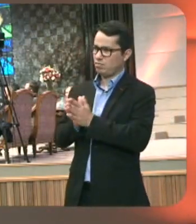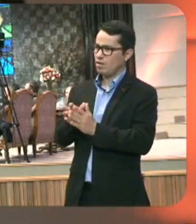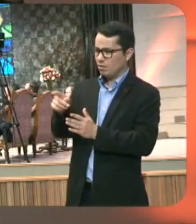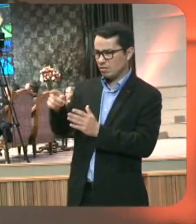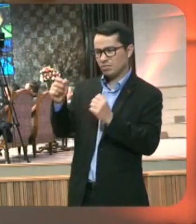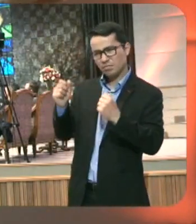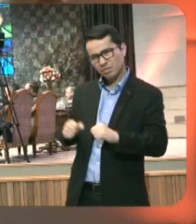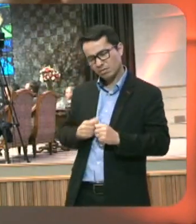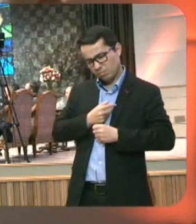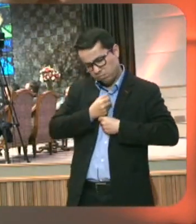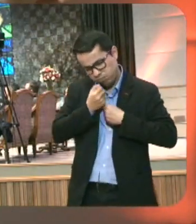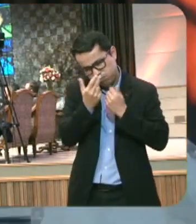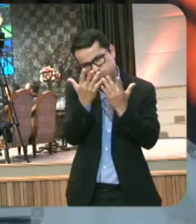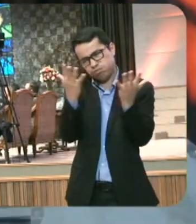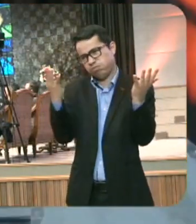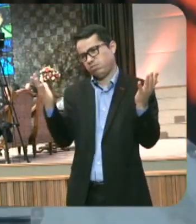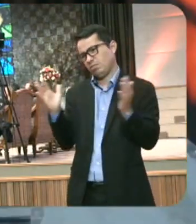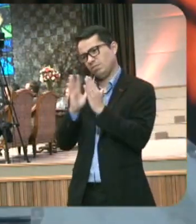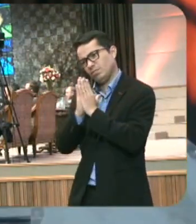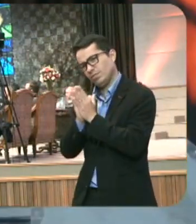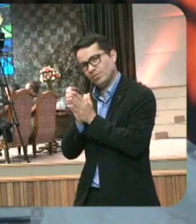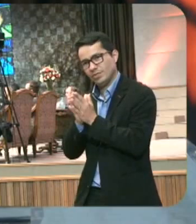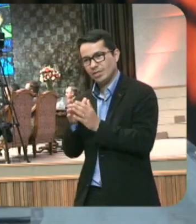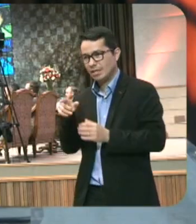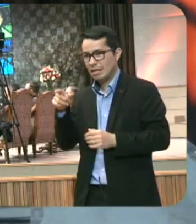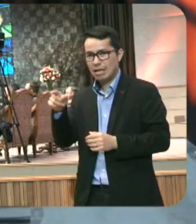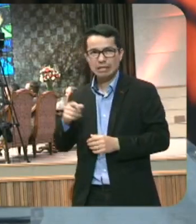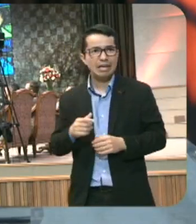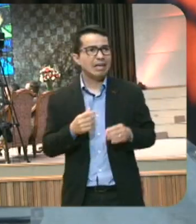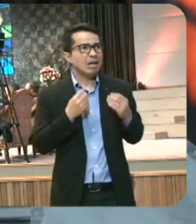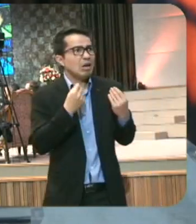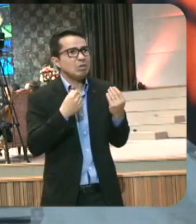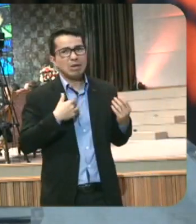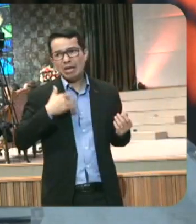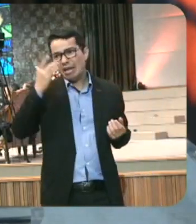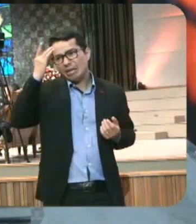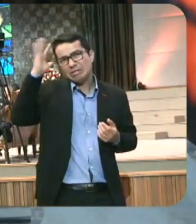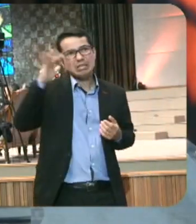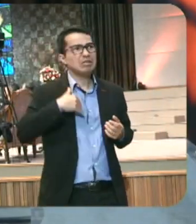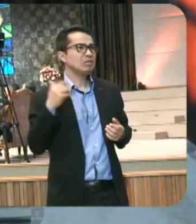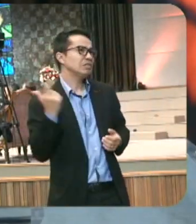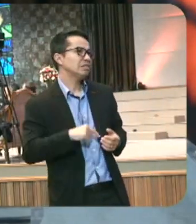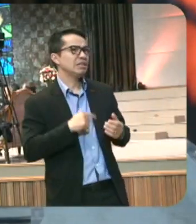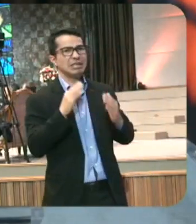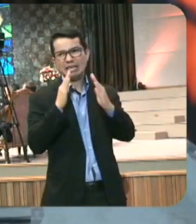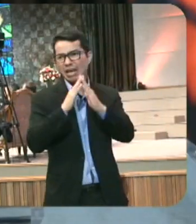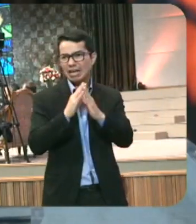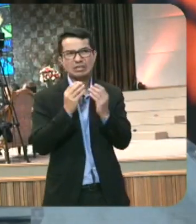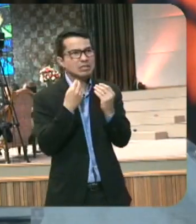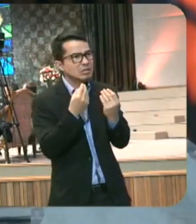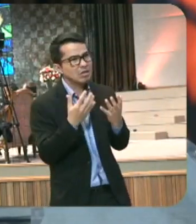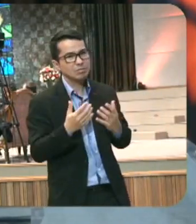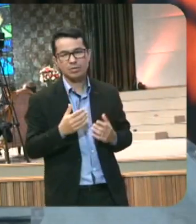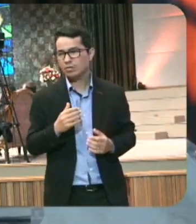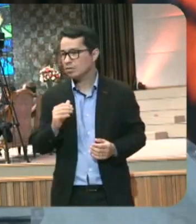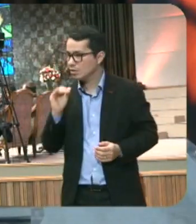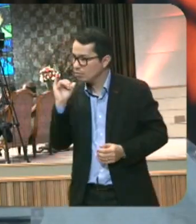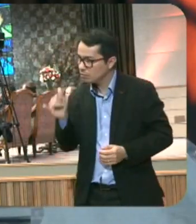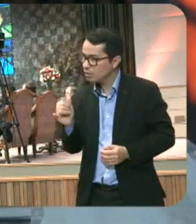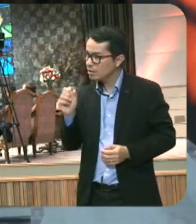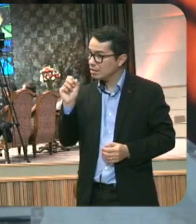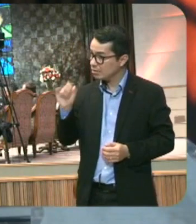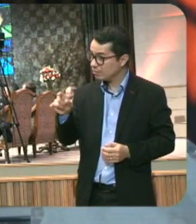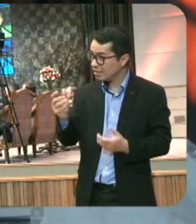que está na palavra de Deus. Mas como é que eu vou criar o meu filho? Não tenho nem onde morar. Se você tiver coragem de fazer o